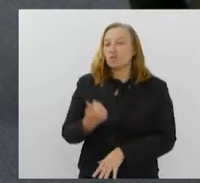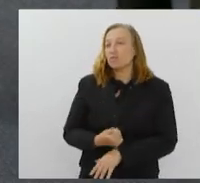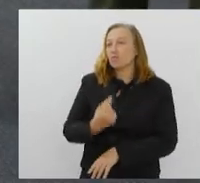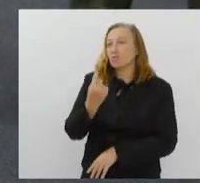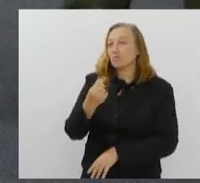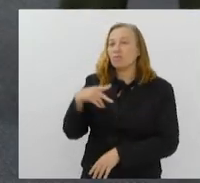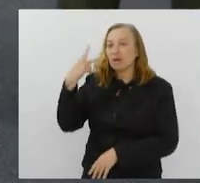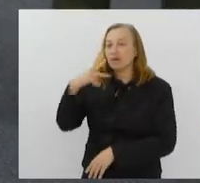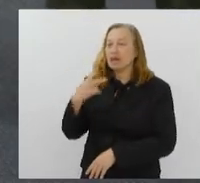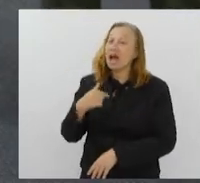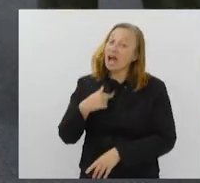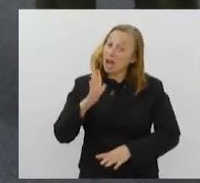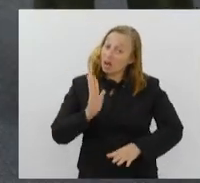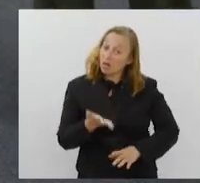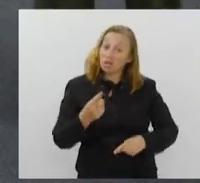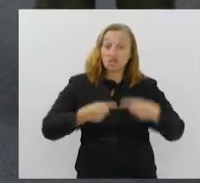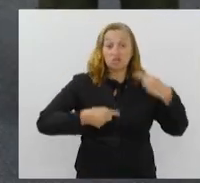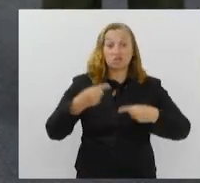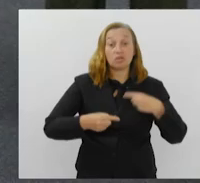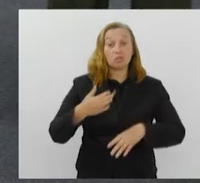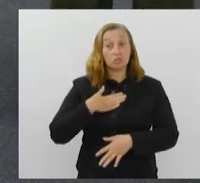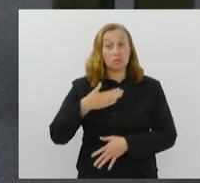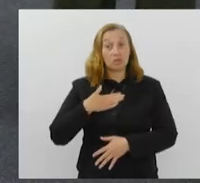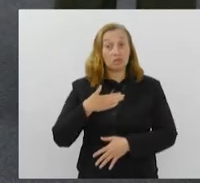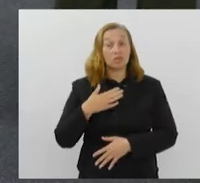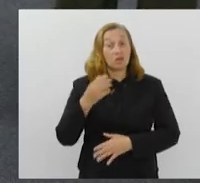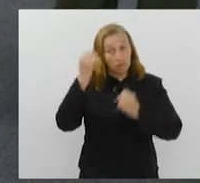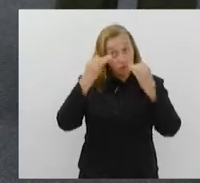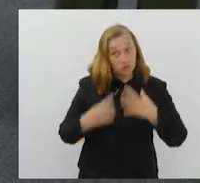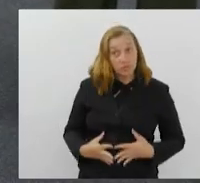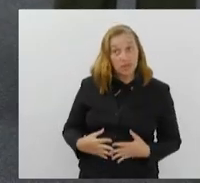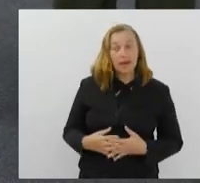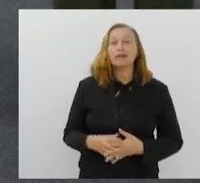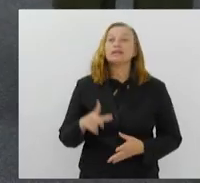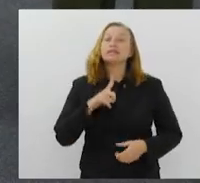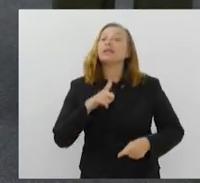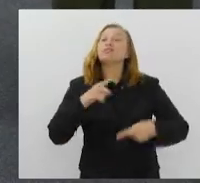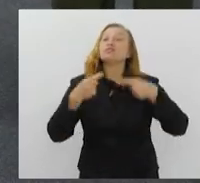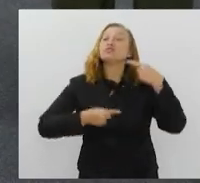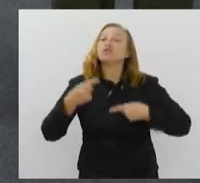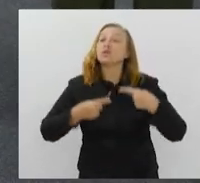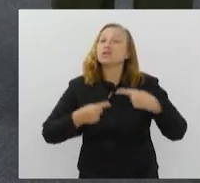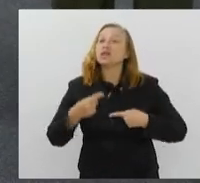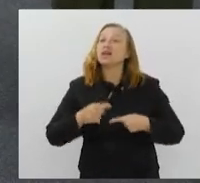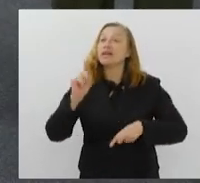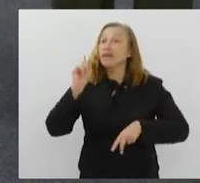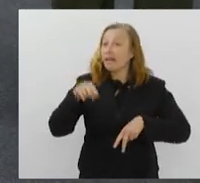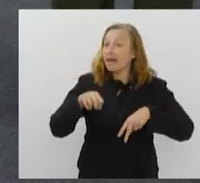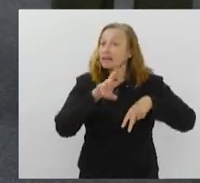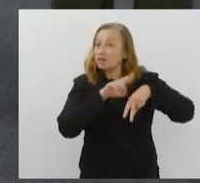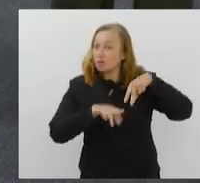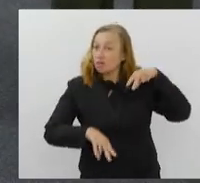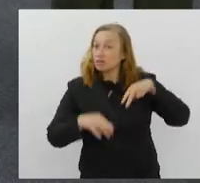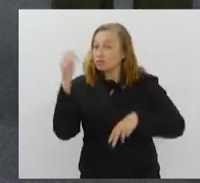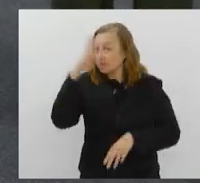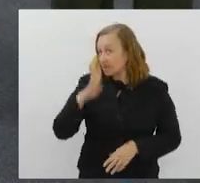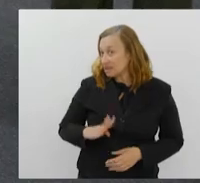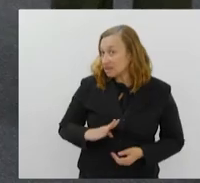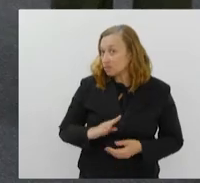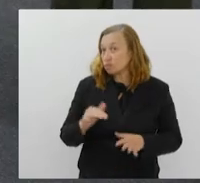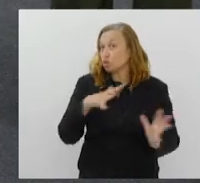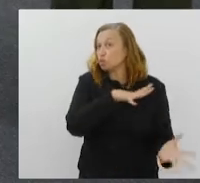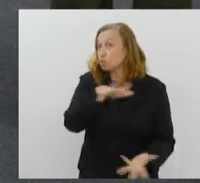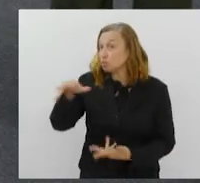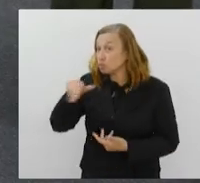caso, nesse debate comigo, eu vou explicar para o deputado que eu acho que ele não entendeu. Existe um debate, que é ideológico, sim, no Brasil e no